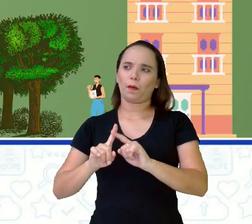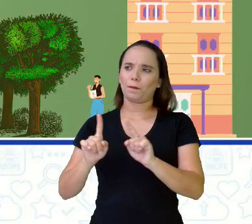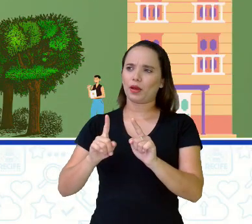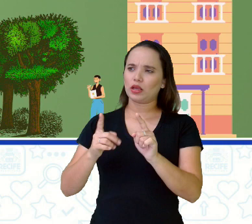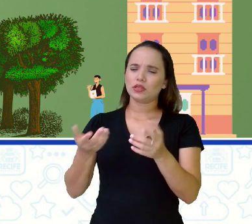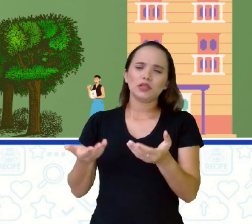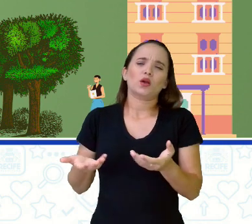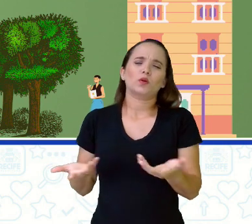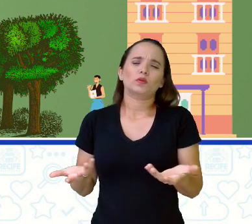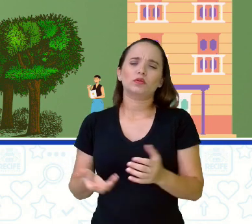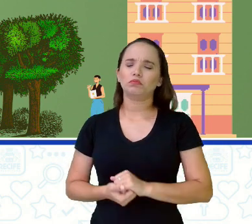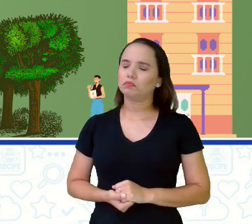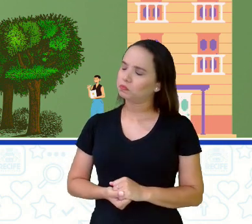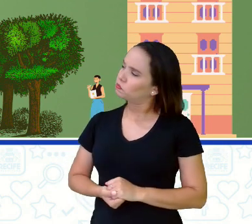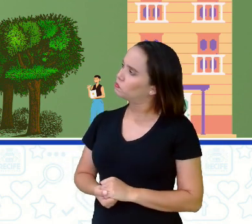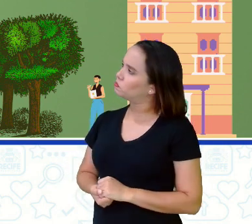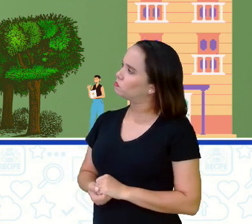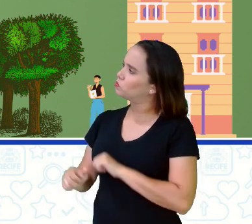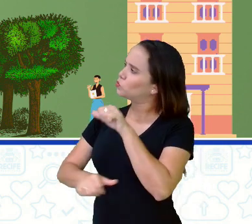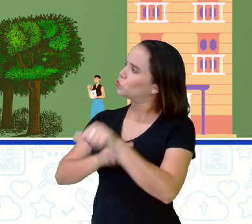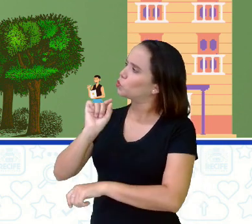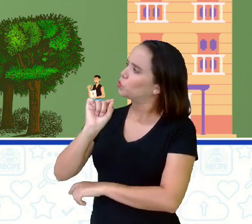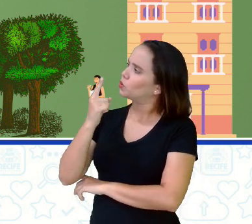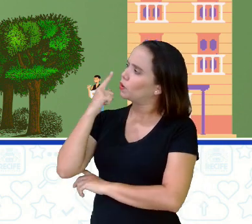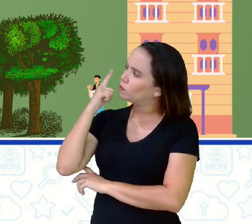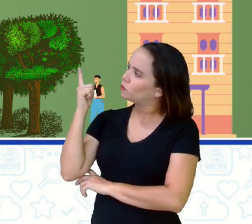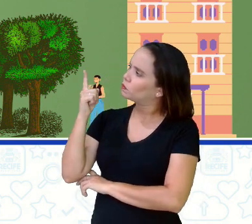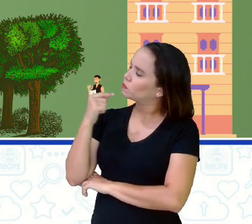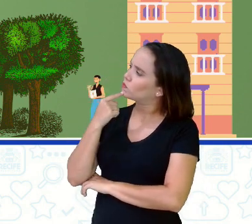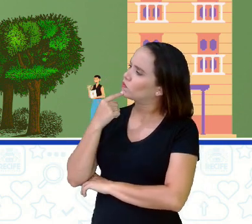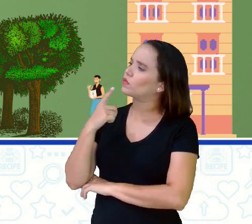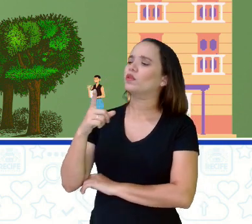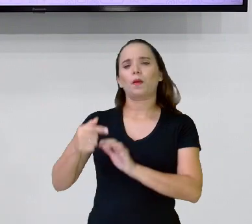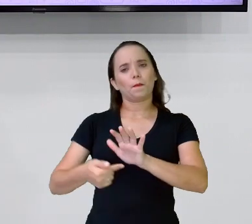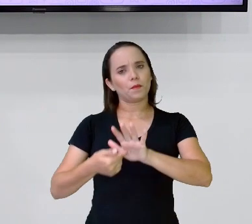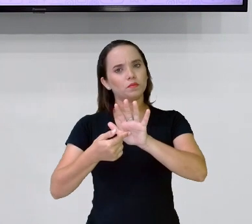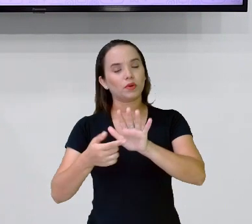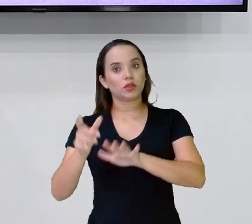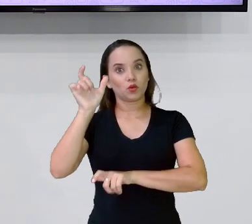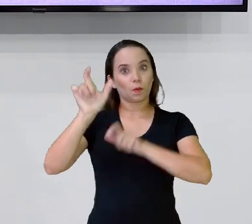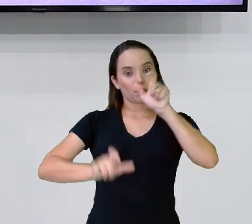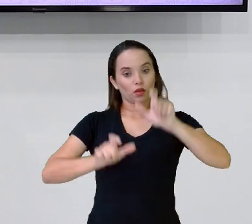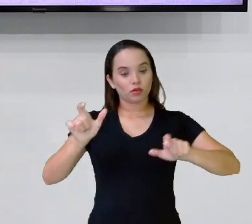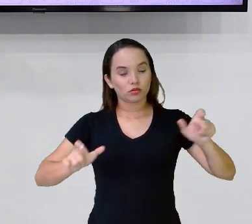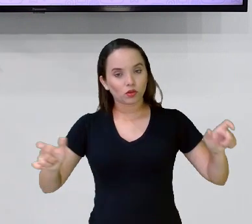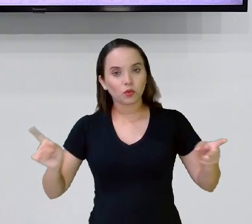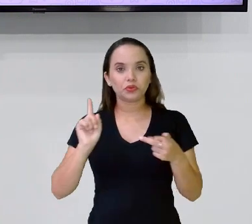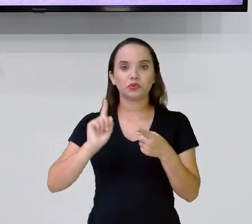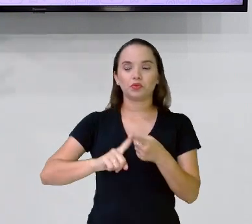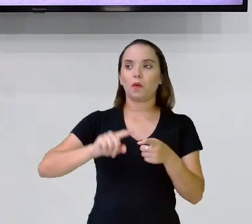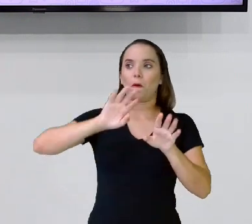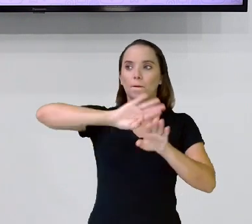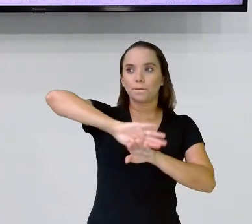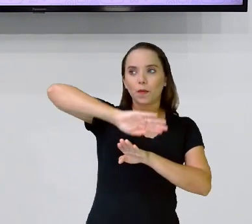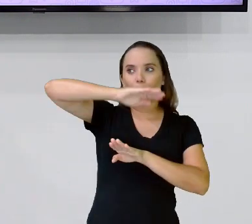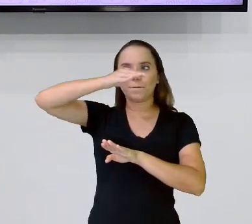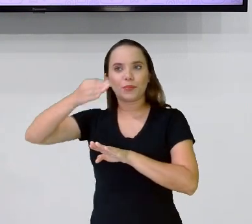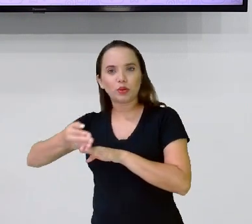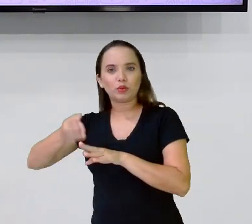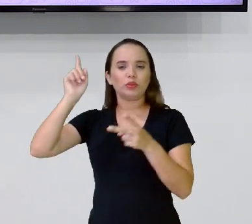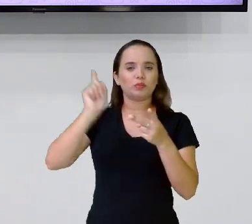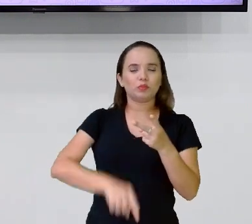agora? Apareceu aqui algumas pessoas, apareceu uma ponte, né? Apareceu ali um prédio,